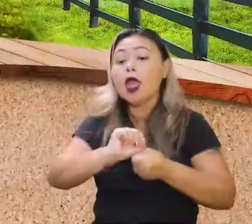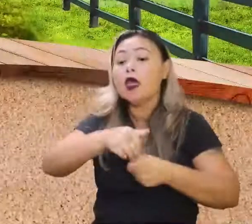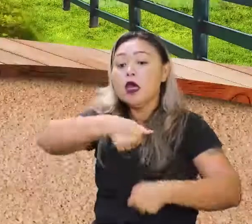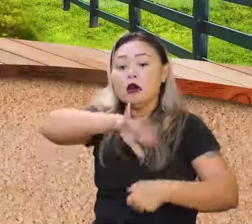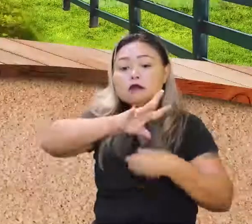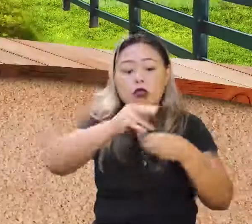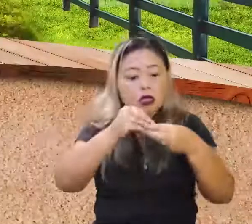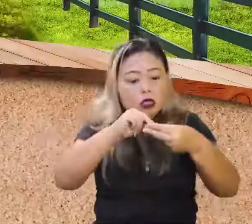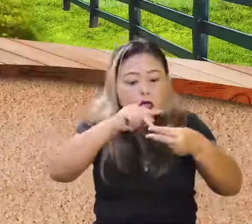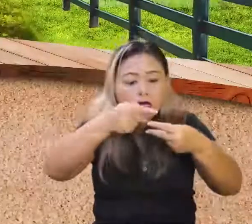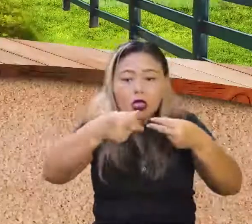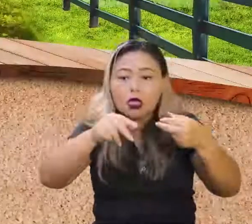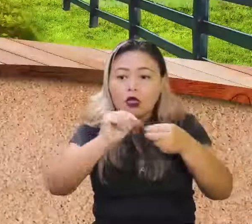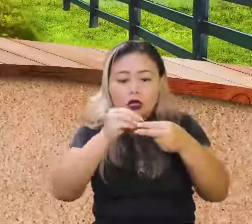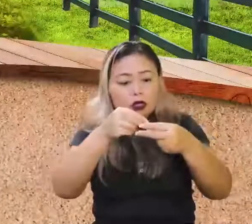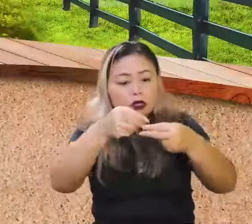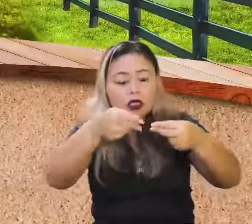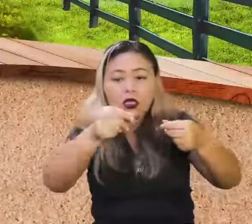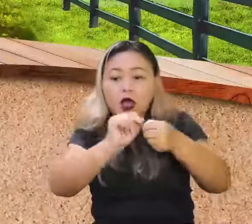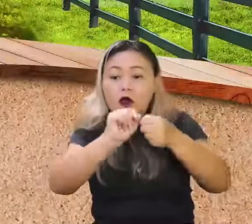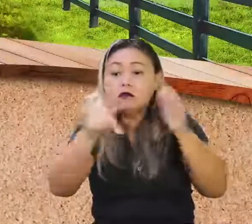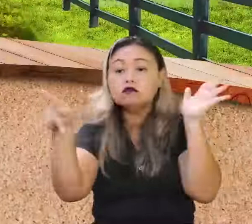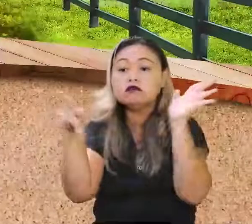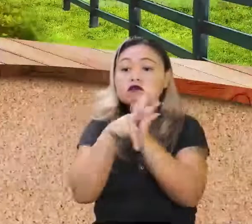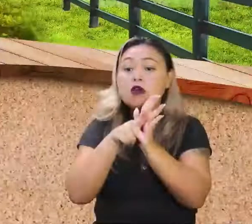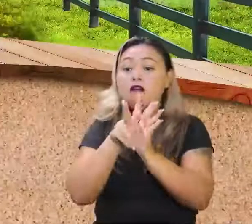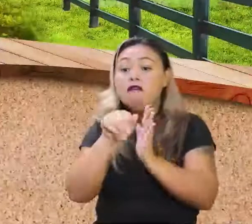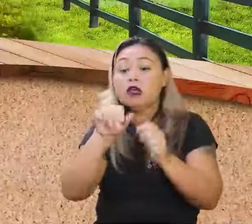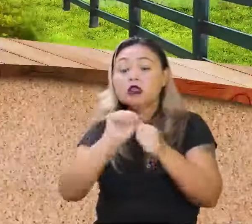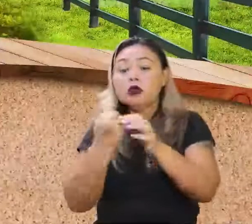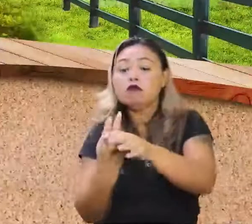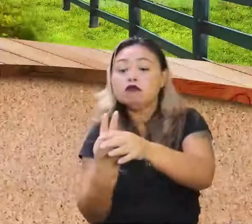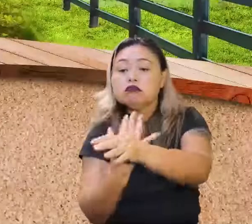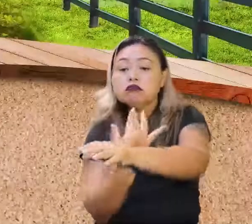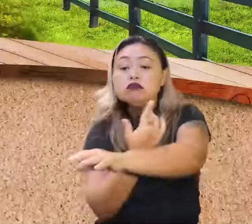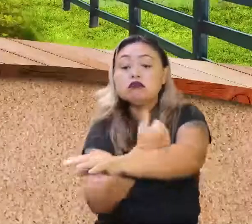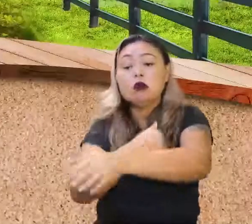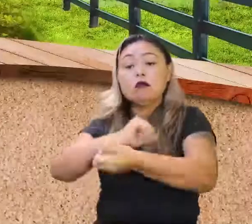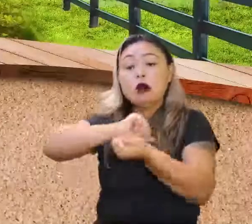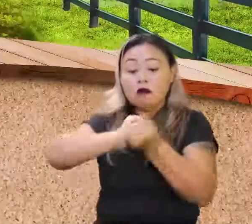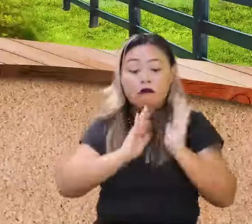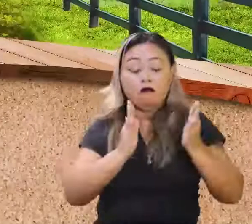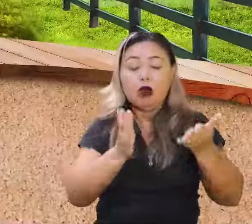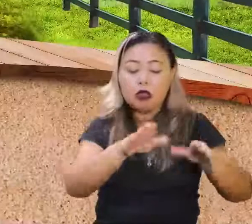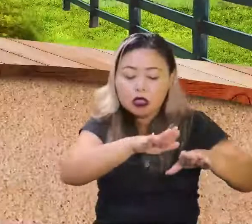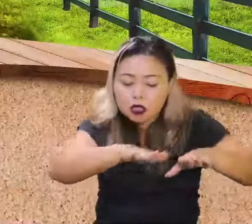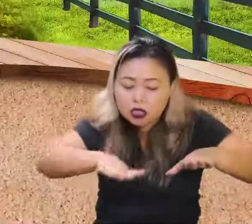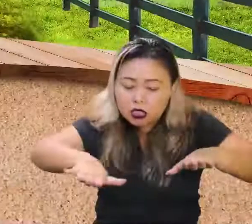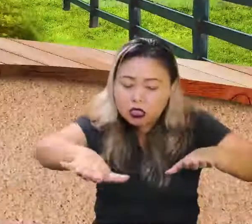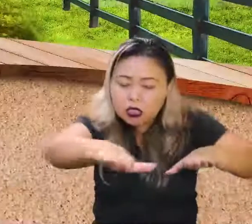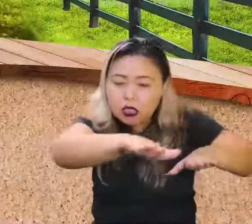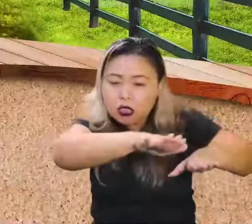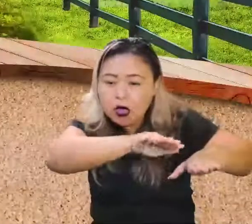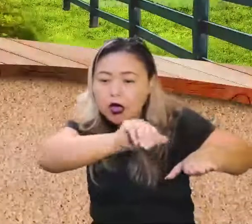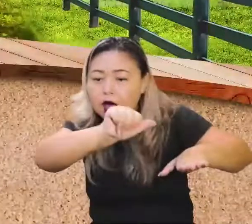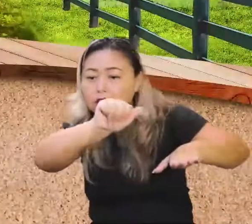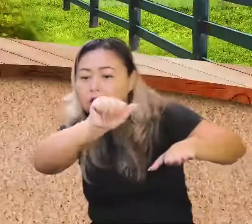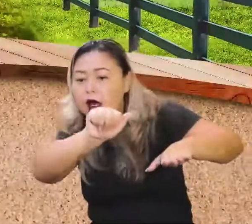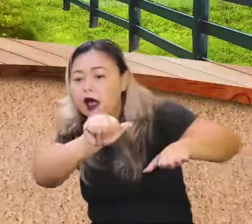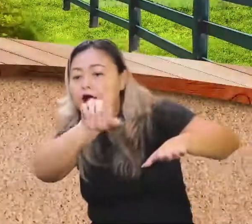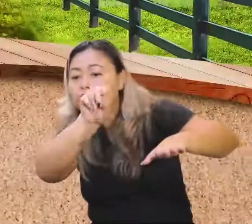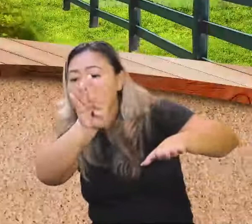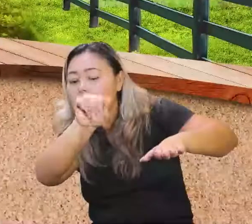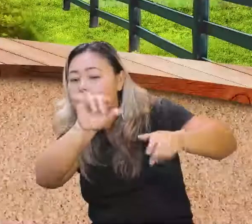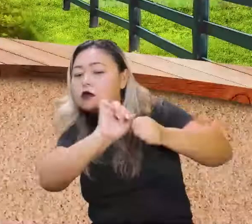de fibra e origem de matéria orgânica vegetal para você utilizar para adubo, tá? A gente vai entrar